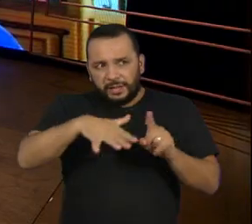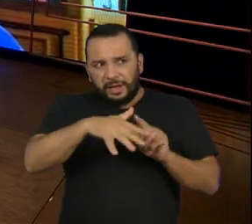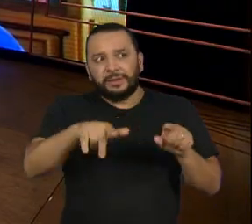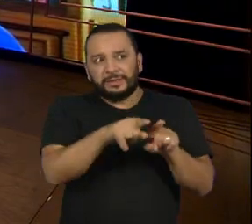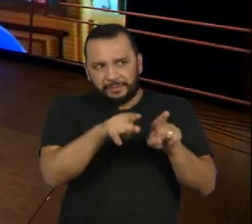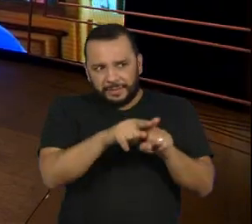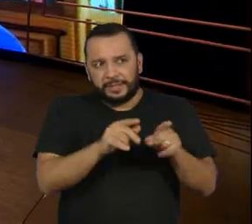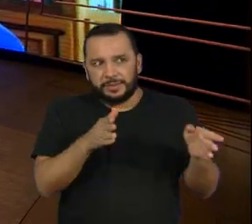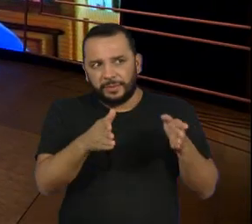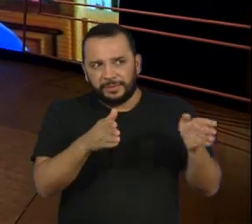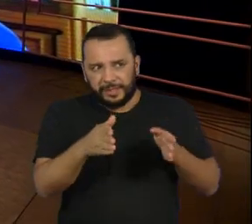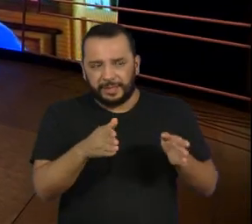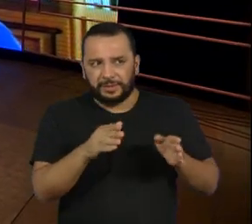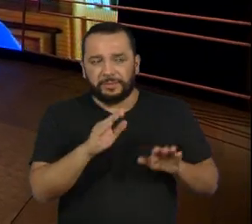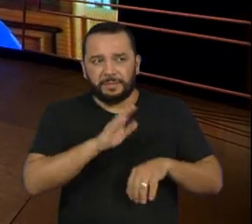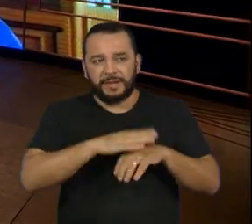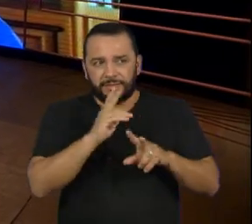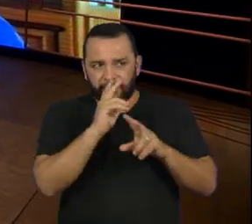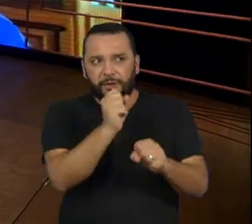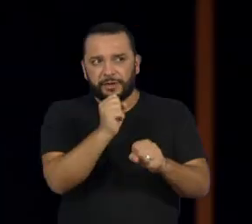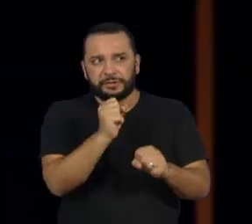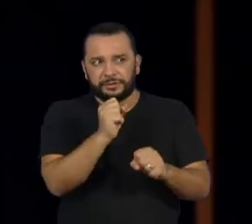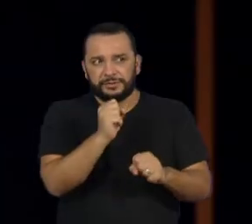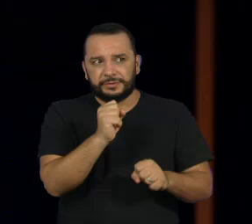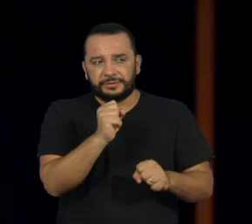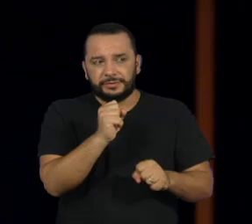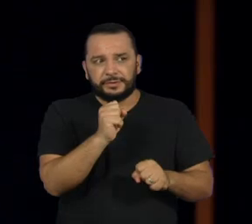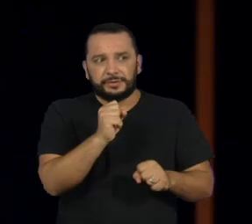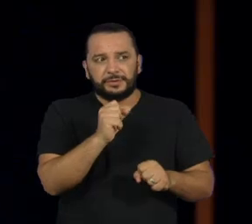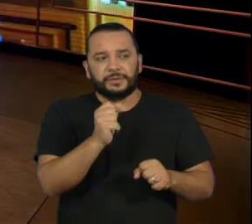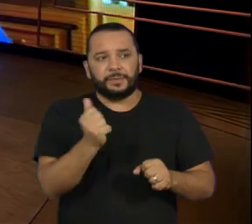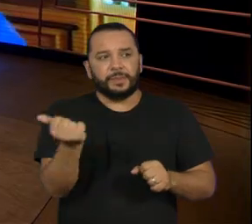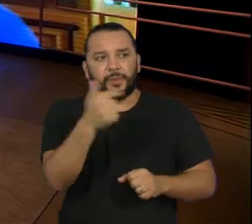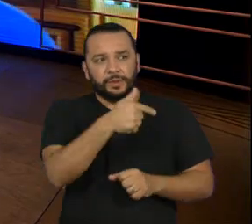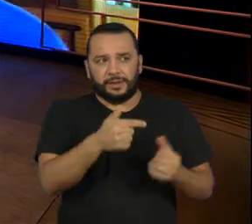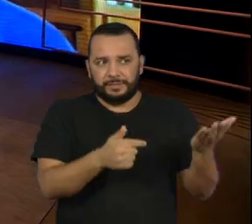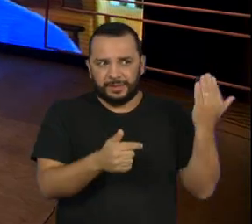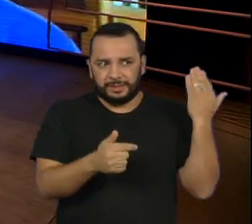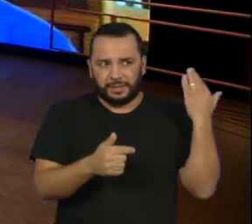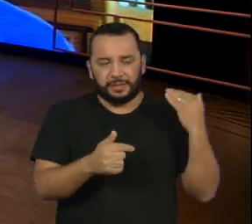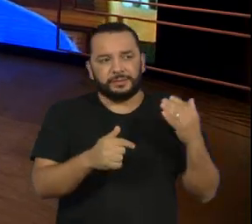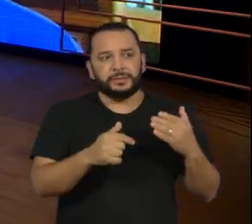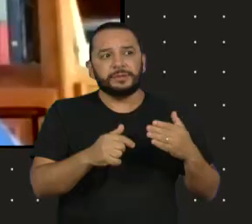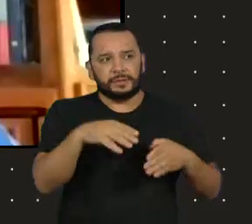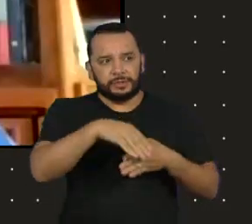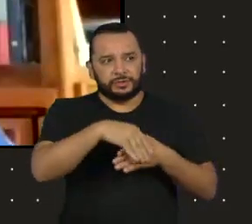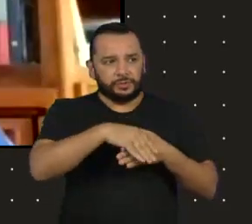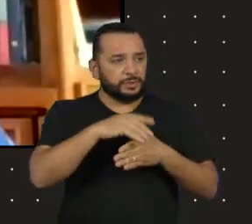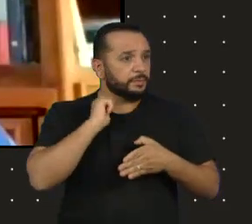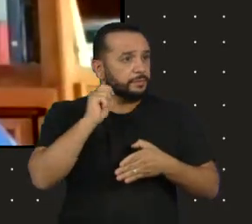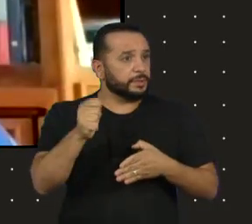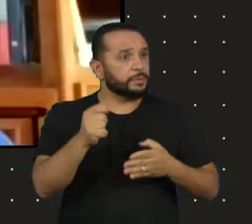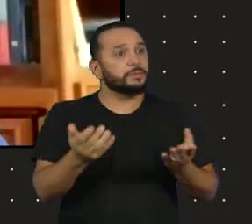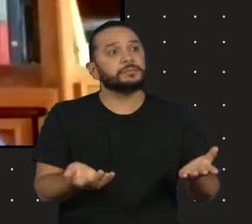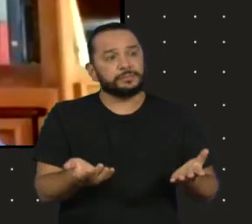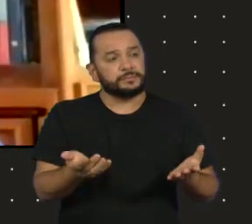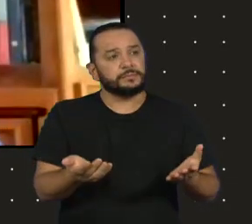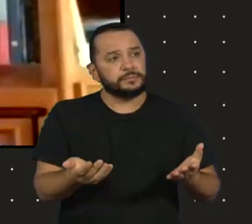social também aí nesse momento, mais forte ainda do que você tinha já recebido na Abril?